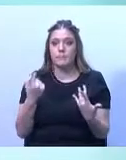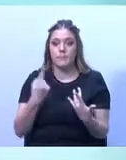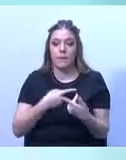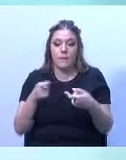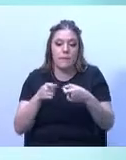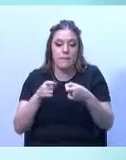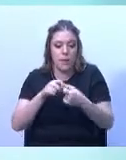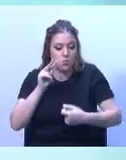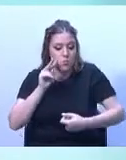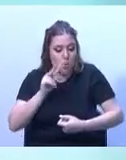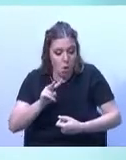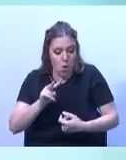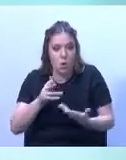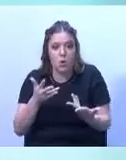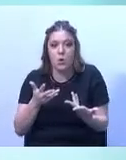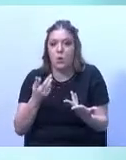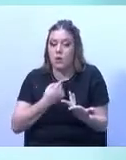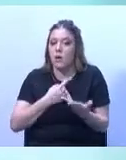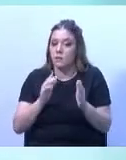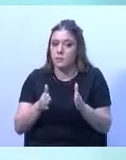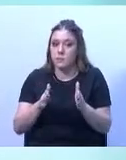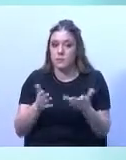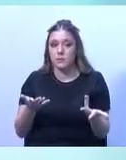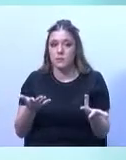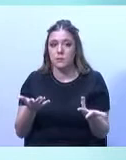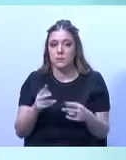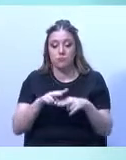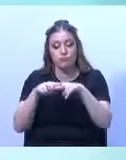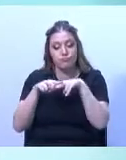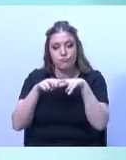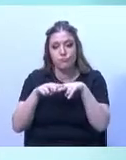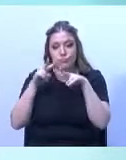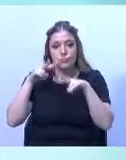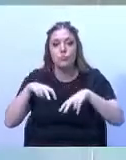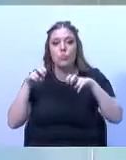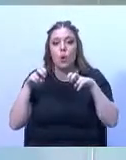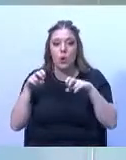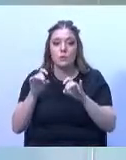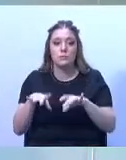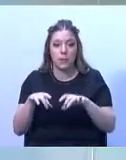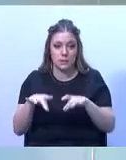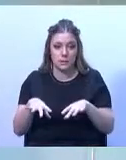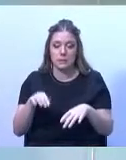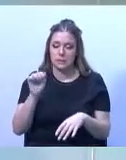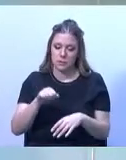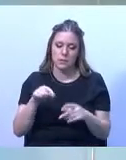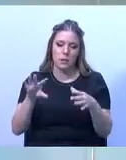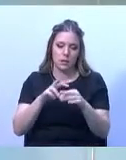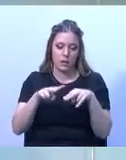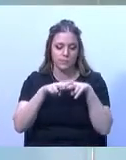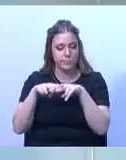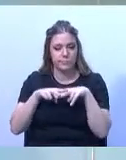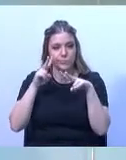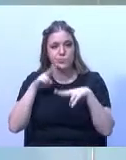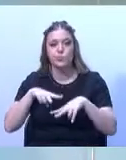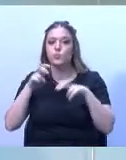não é? Tem que perceber, olhar para conseguir chegar a um diagnóstico do problema. Exatamente. Não é? E adequar, mediante essa análise, mediante esse